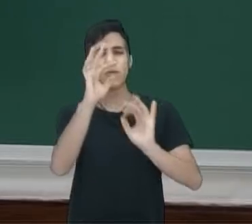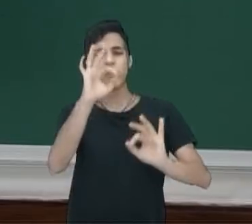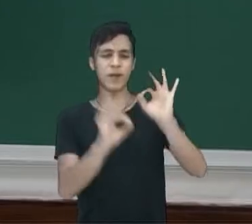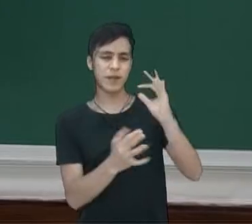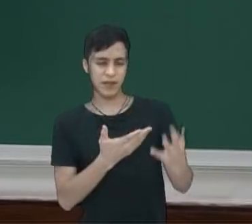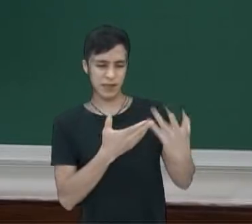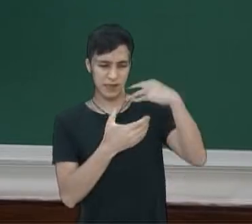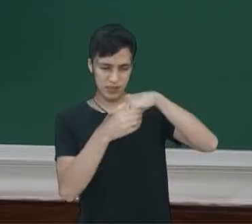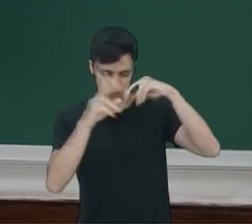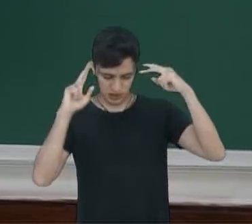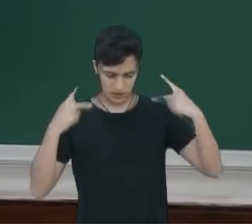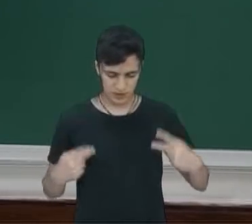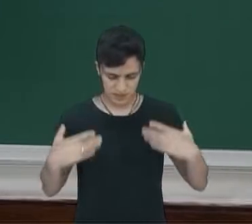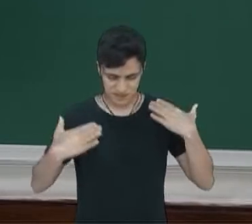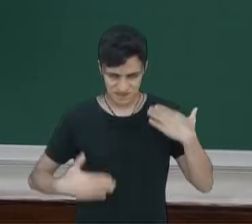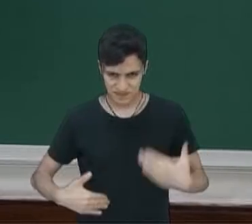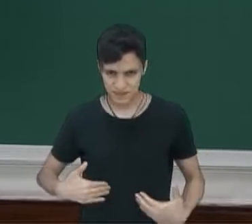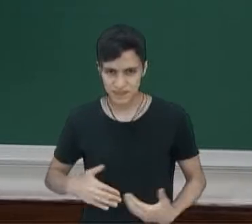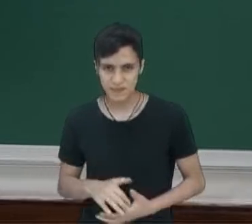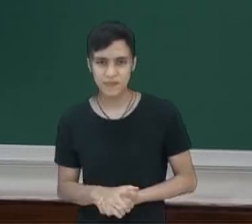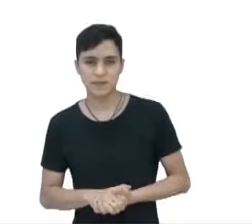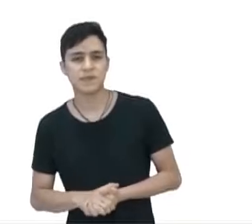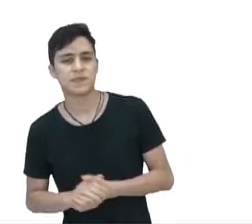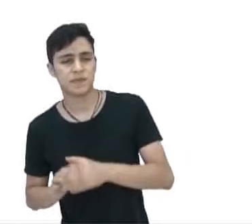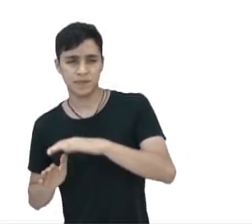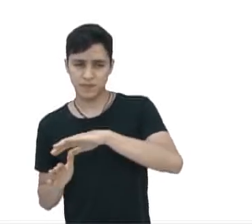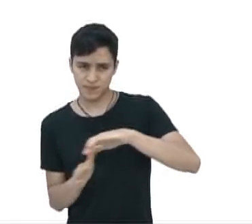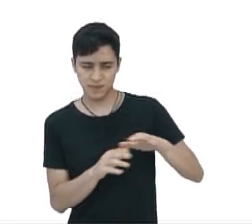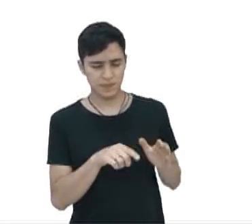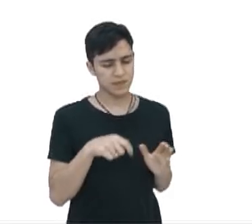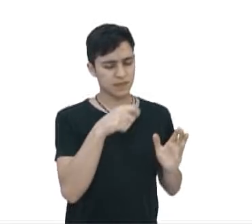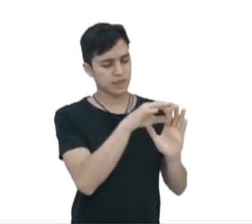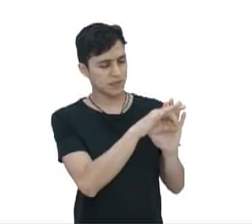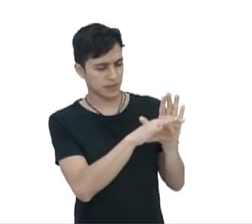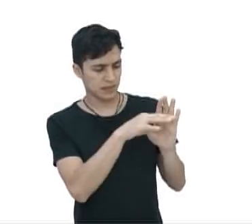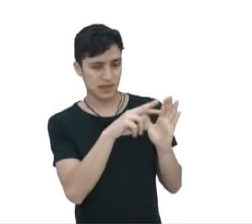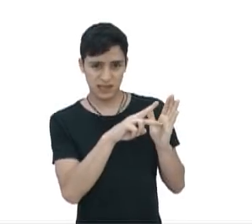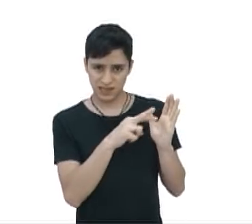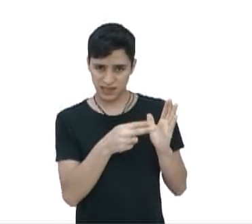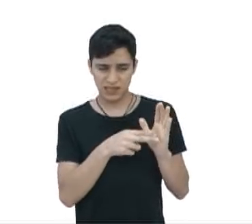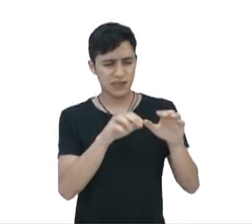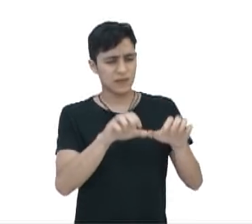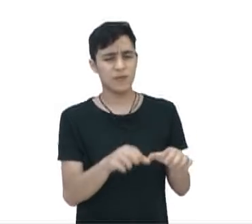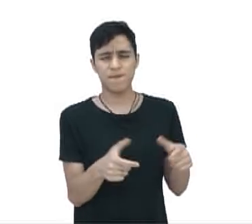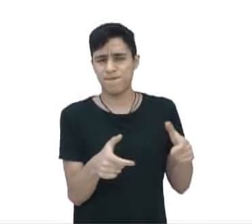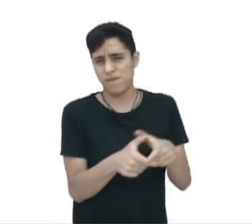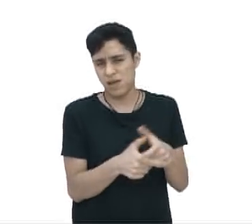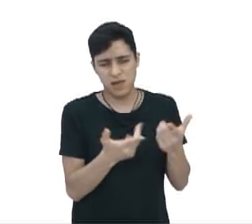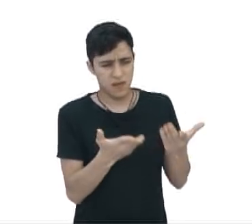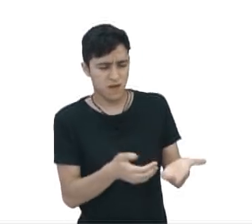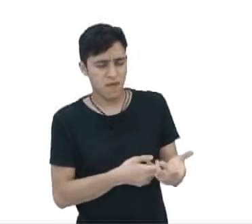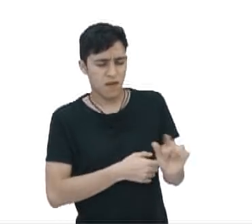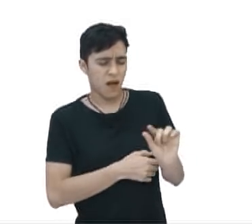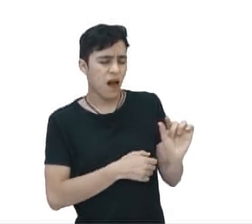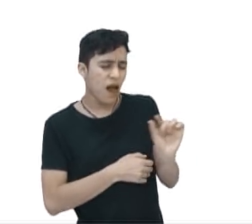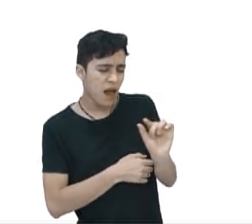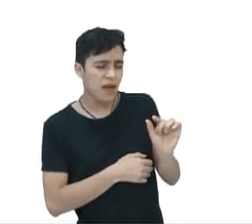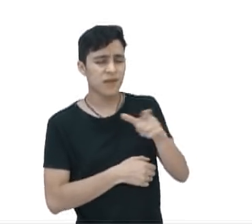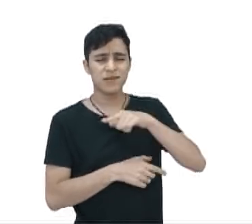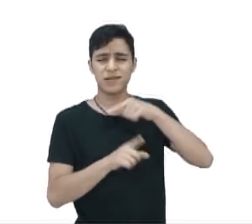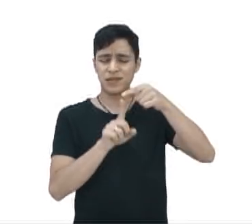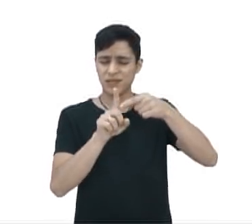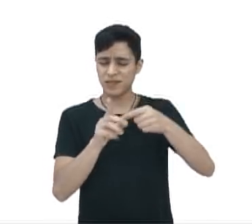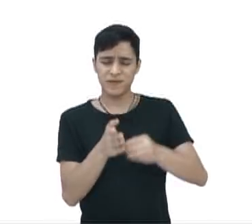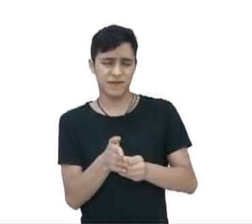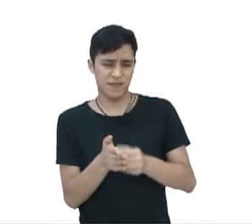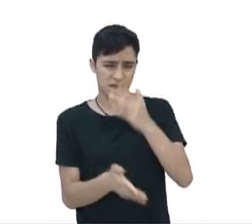humano. A respeito das células, são as menores estruturas e existem muitos tipos dela,